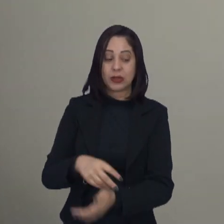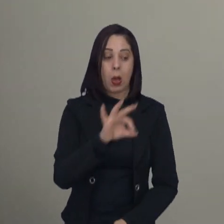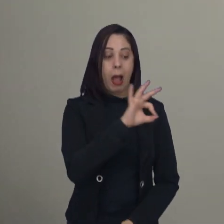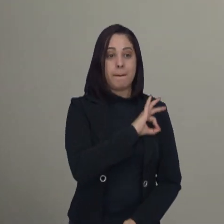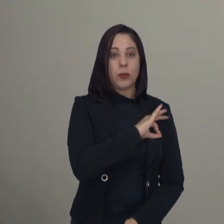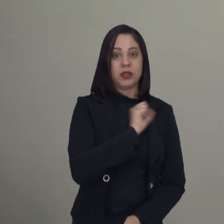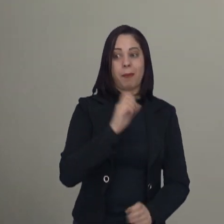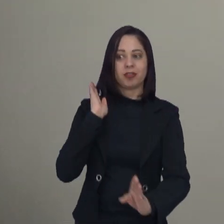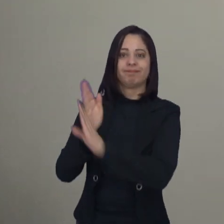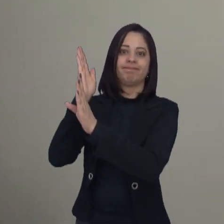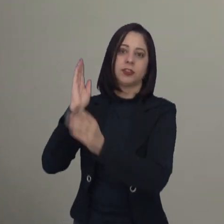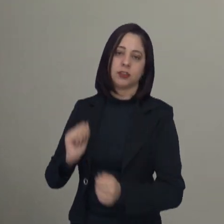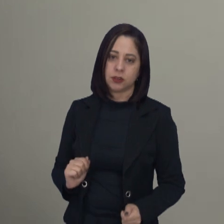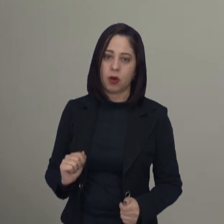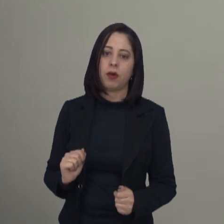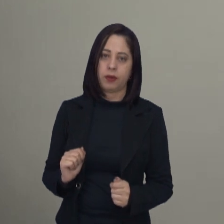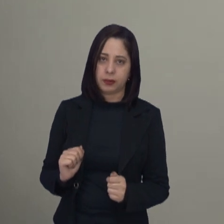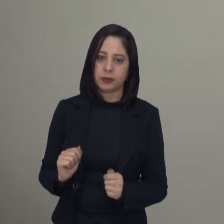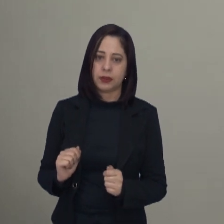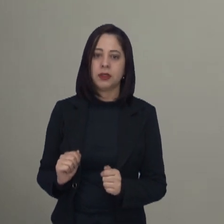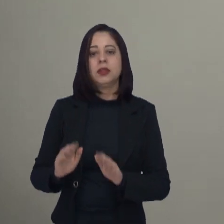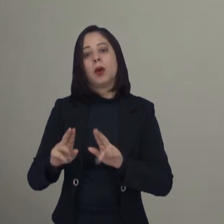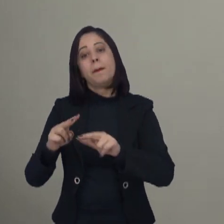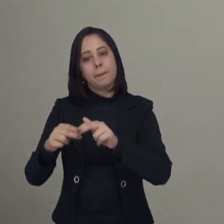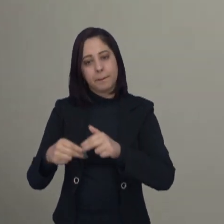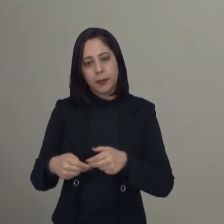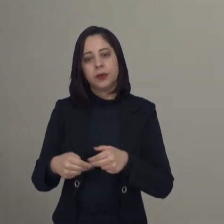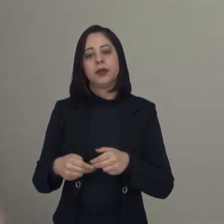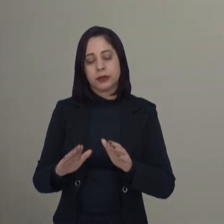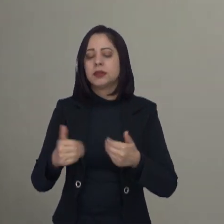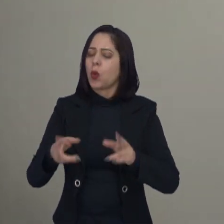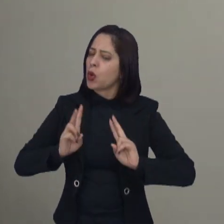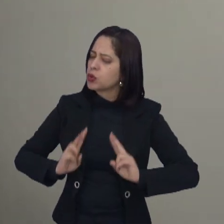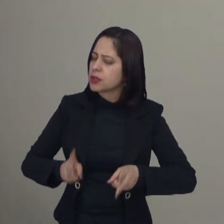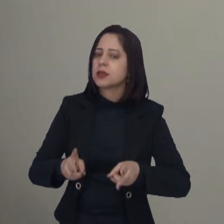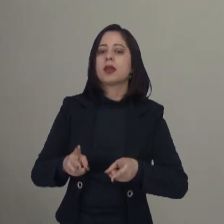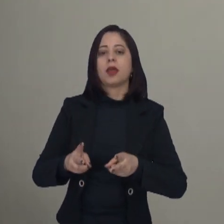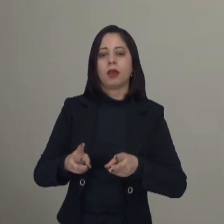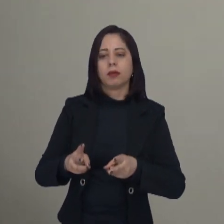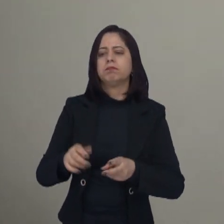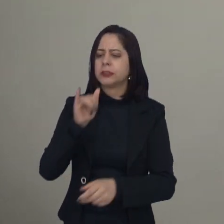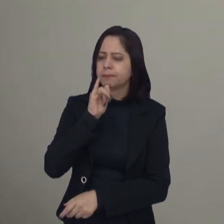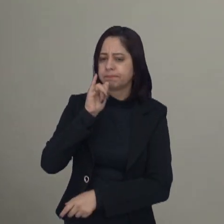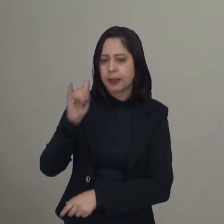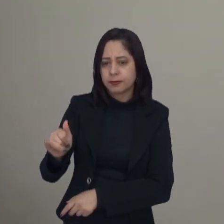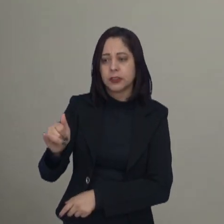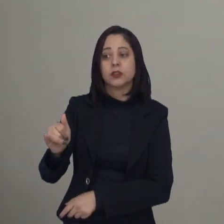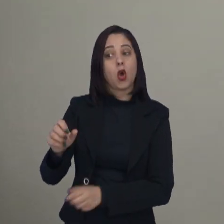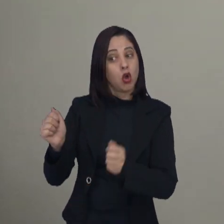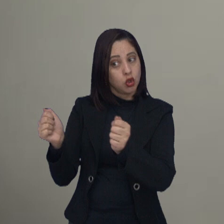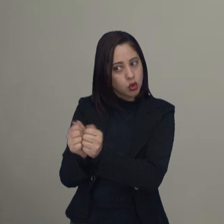para o seu público também, entendeu? Isso eu conversei com vocês anteriormente. Então, sempre ter esse acompanhamento junto com o contador, com uma